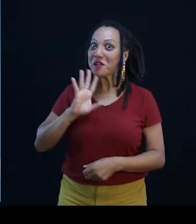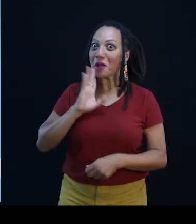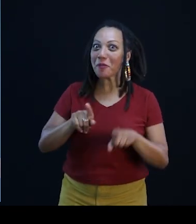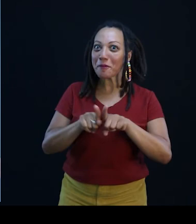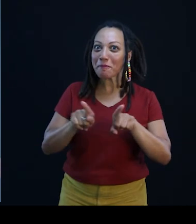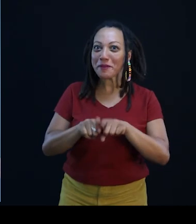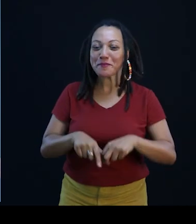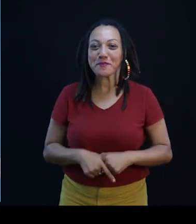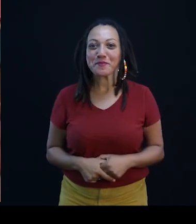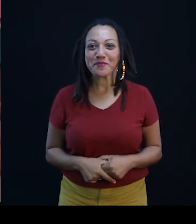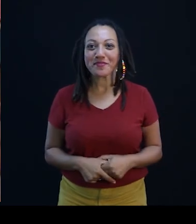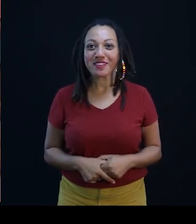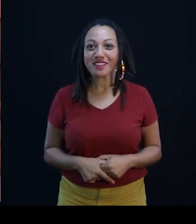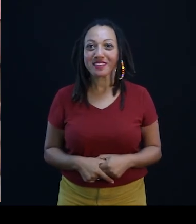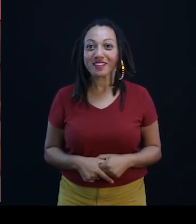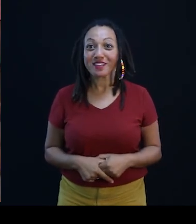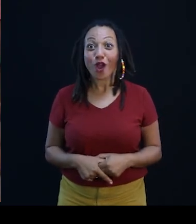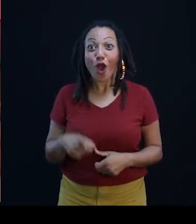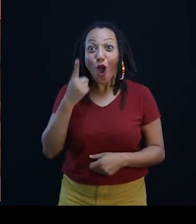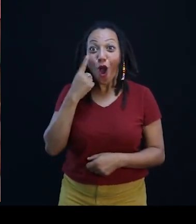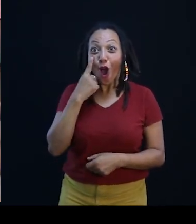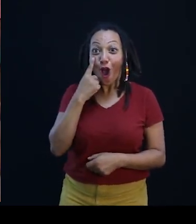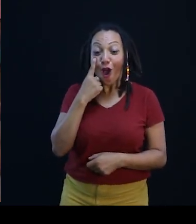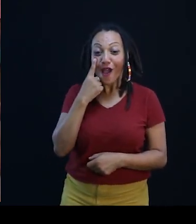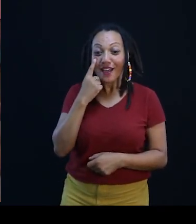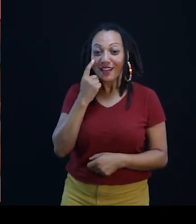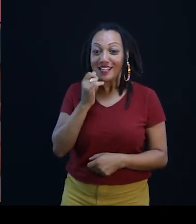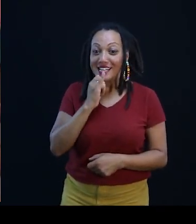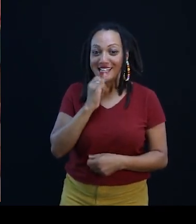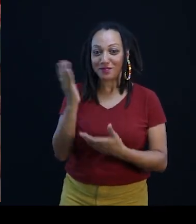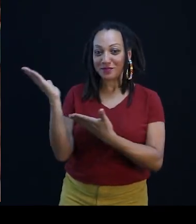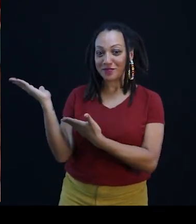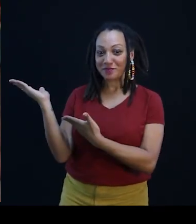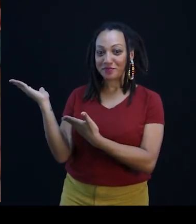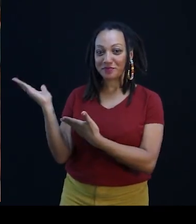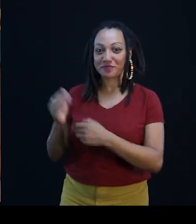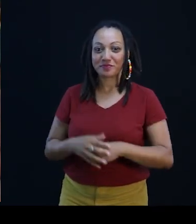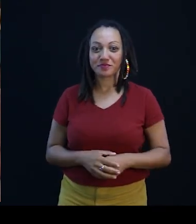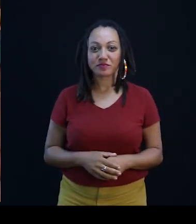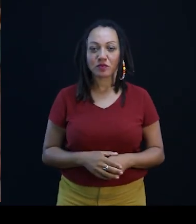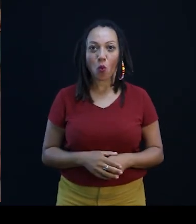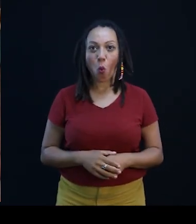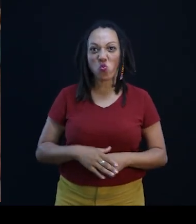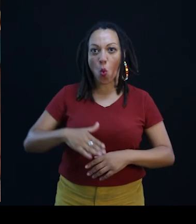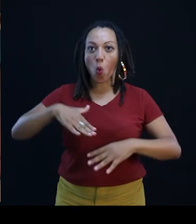Isso é muito legal, né? Esse aqui é o flexatone. Ó.